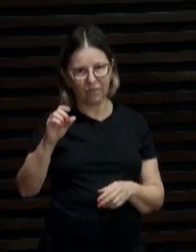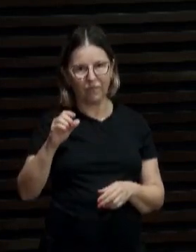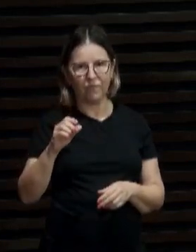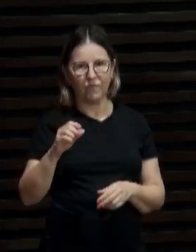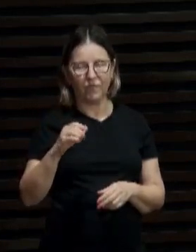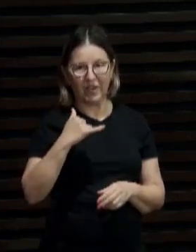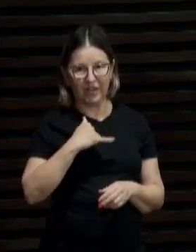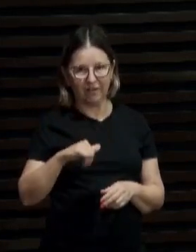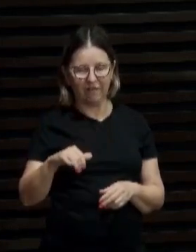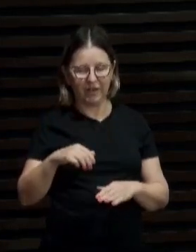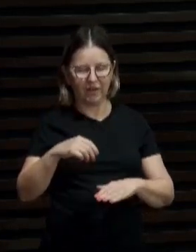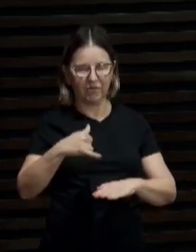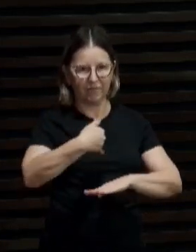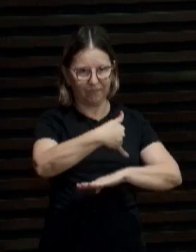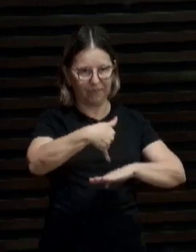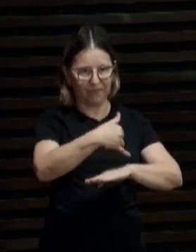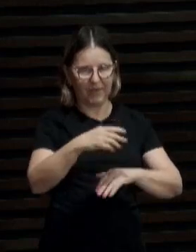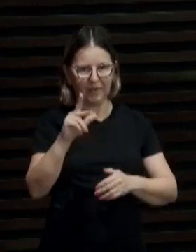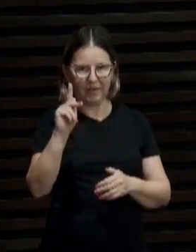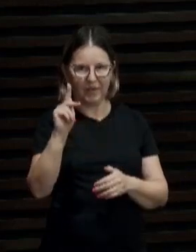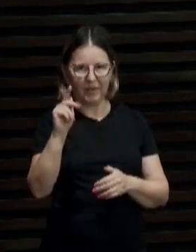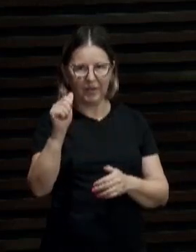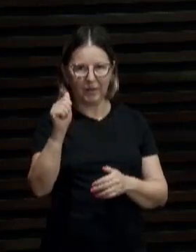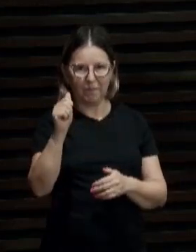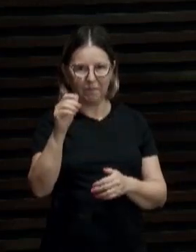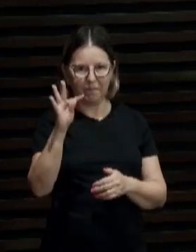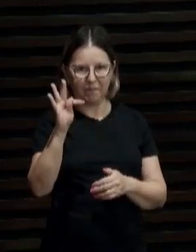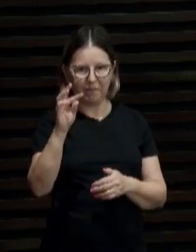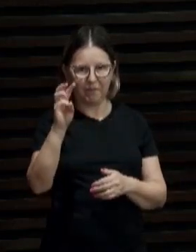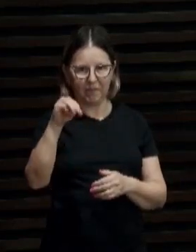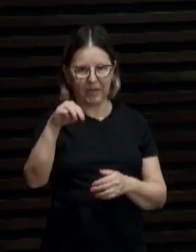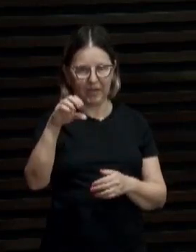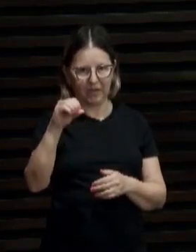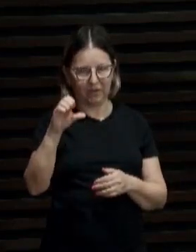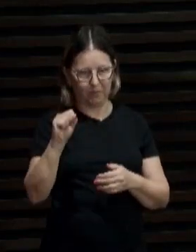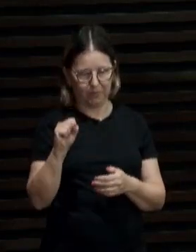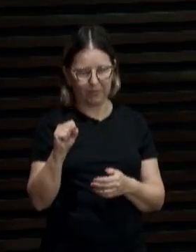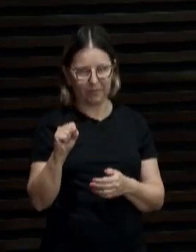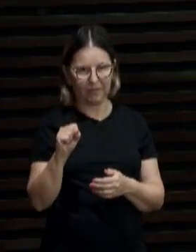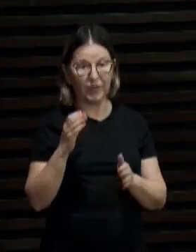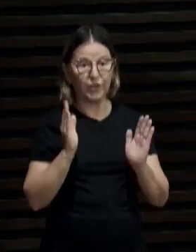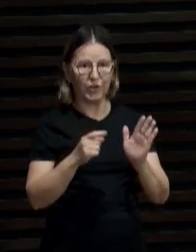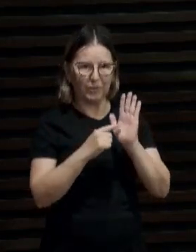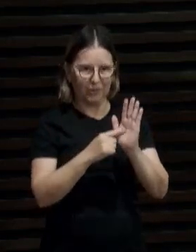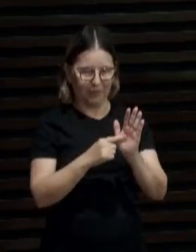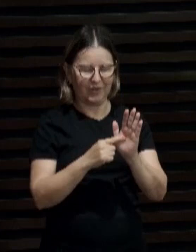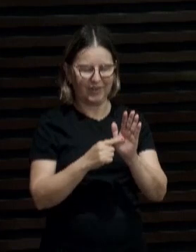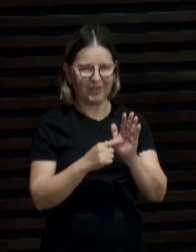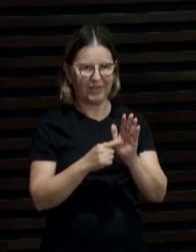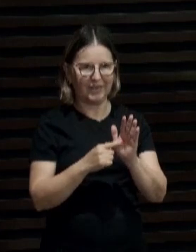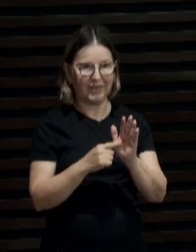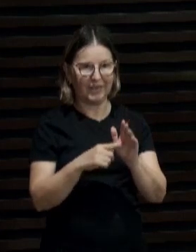conforme nós mostramos no telão, naquela vez, na última pregação, e que inclusive houve